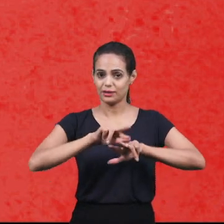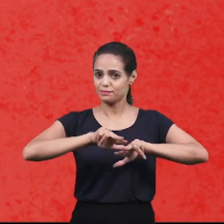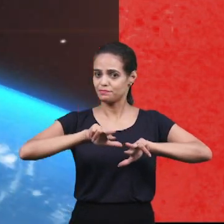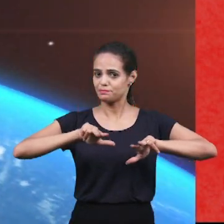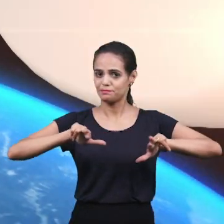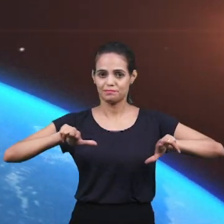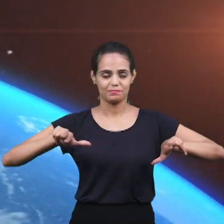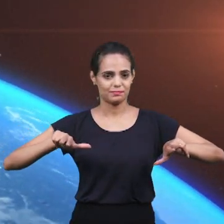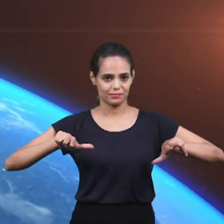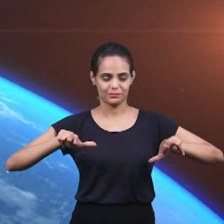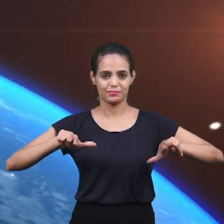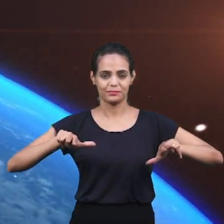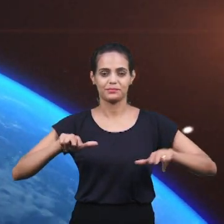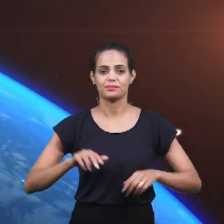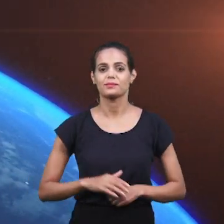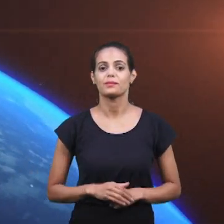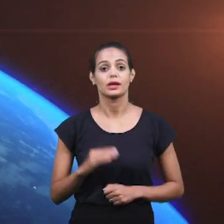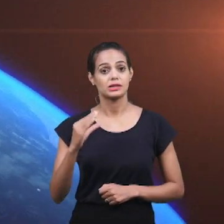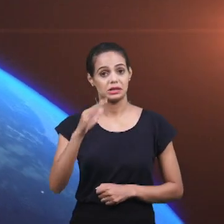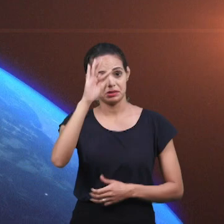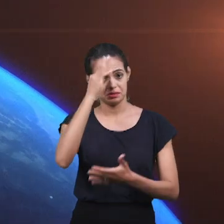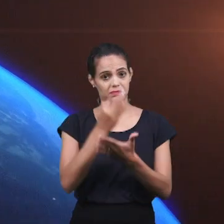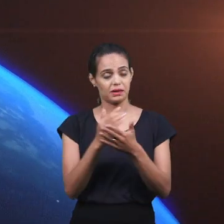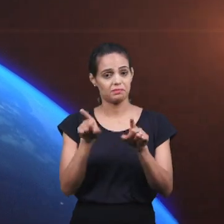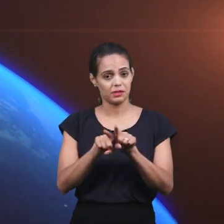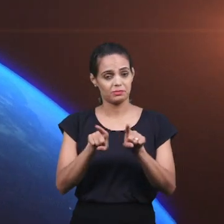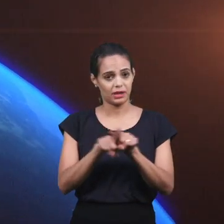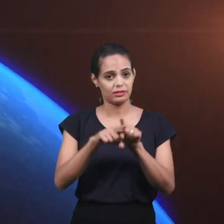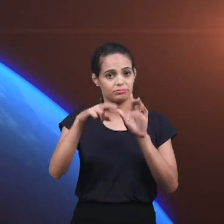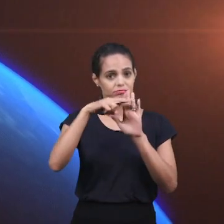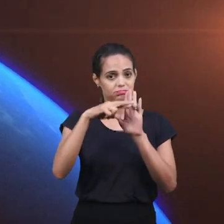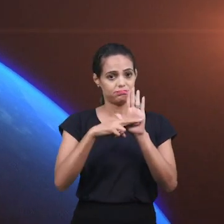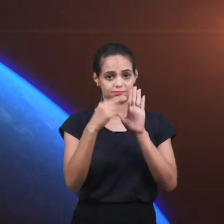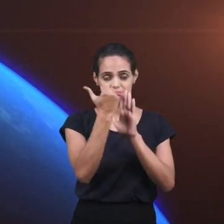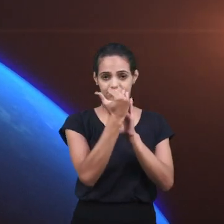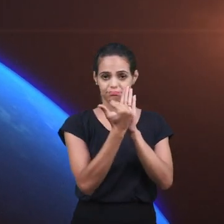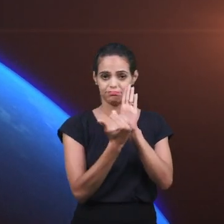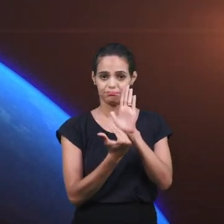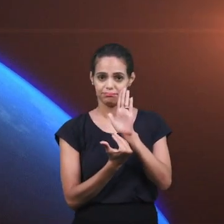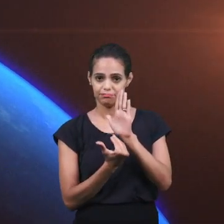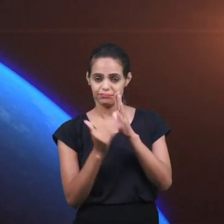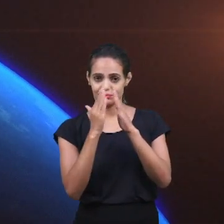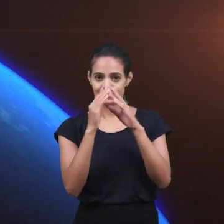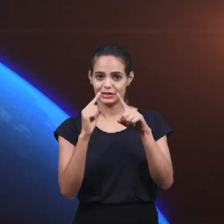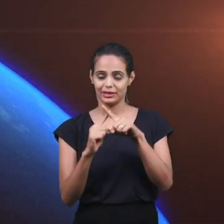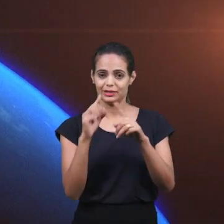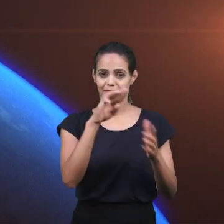outros. A publicação é feita pelo Instituto Bíblico da Igreja Cristã Maranata.